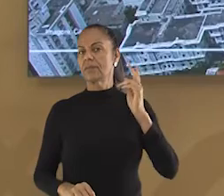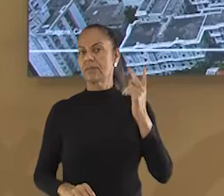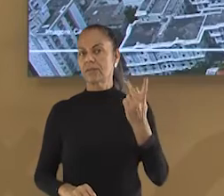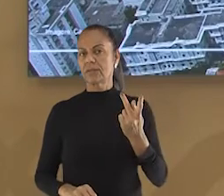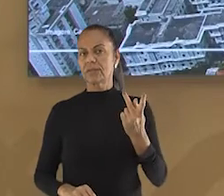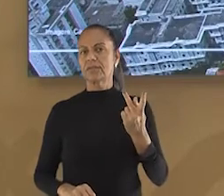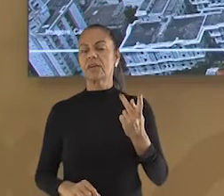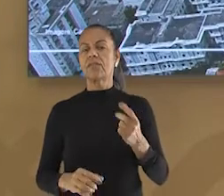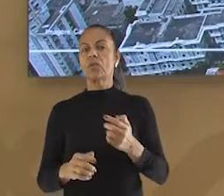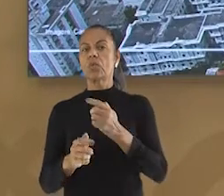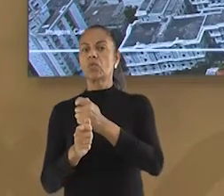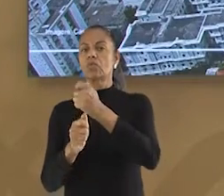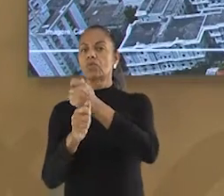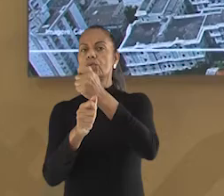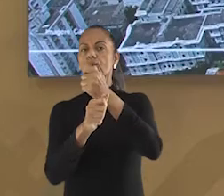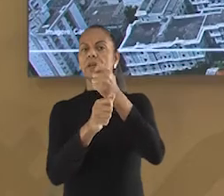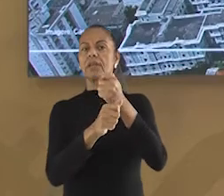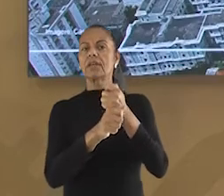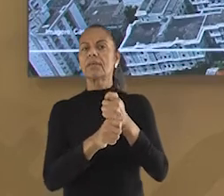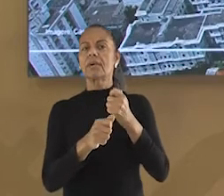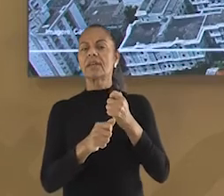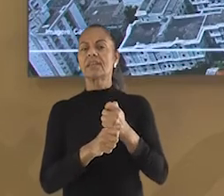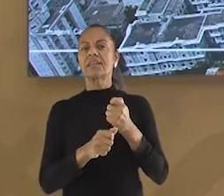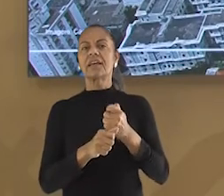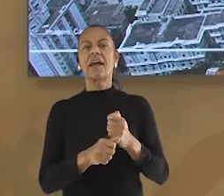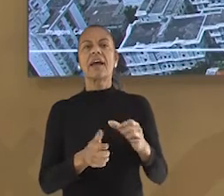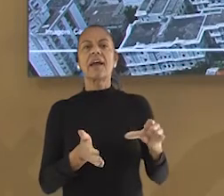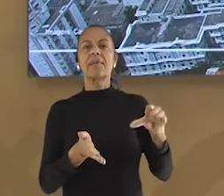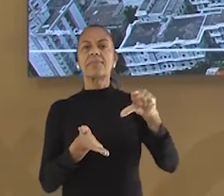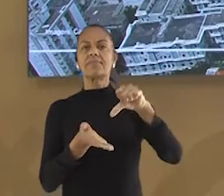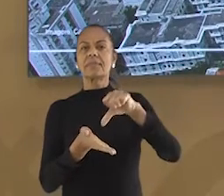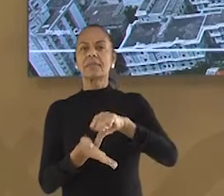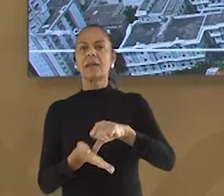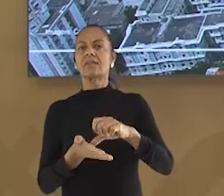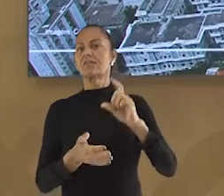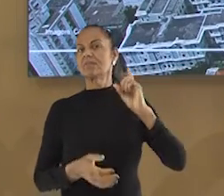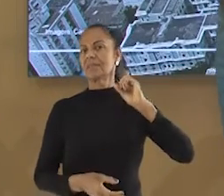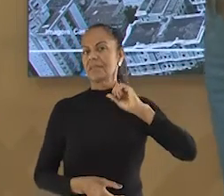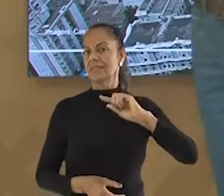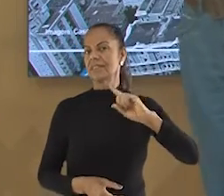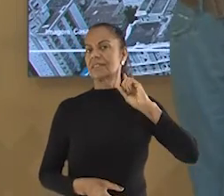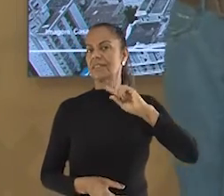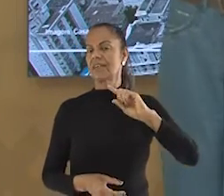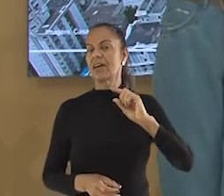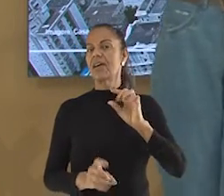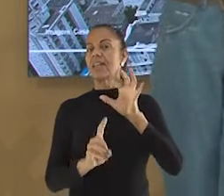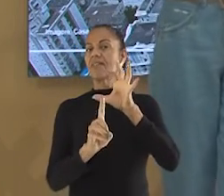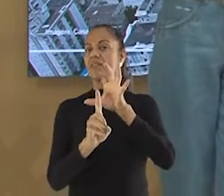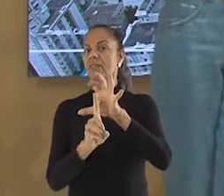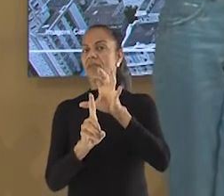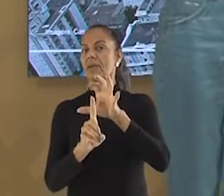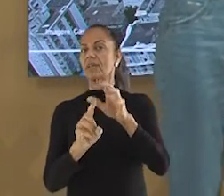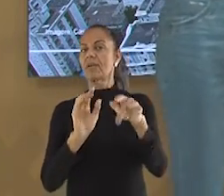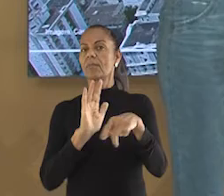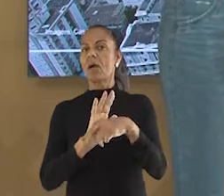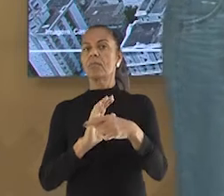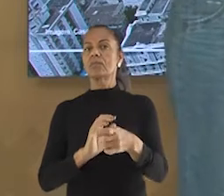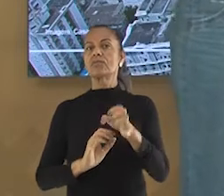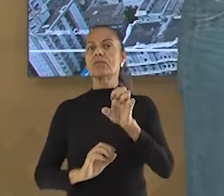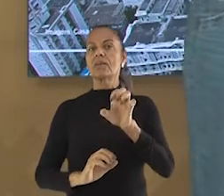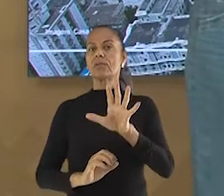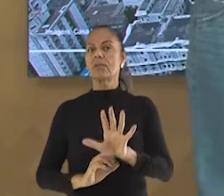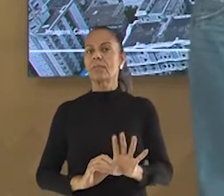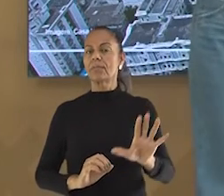cidade planejada é Belo Horizonte. Belo Horizonte foi construída para ser a capital de Minas